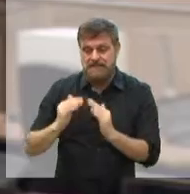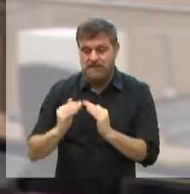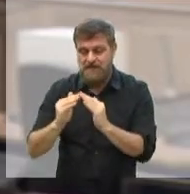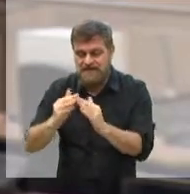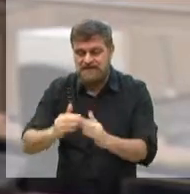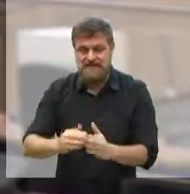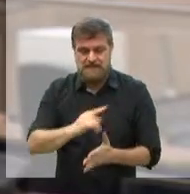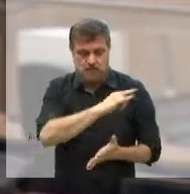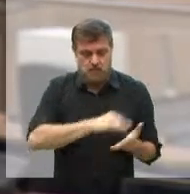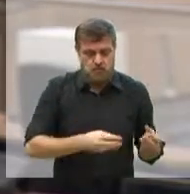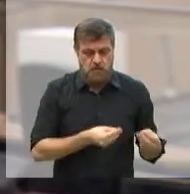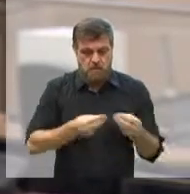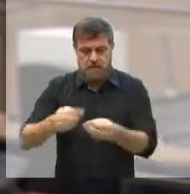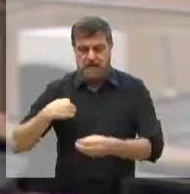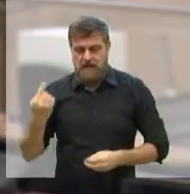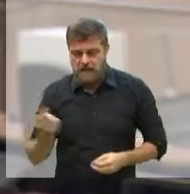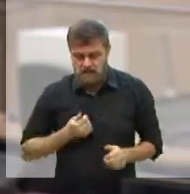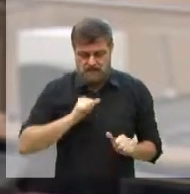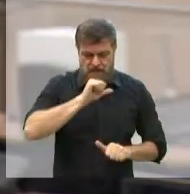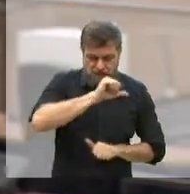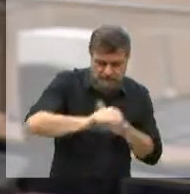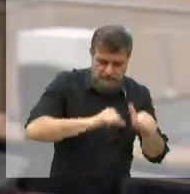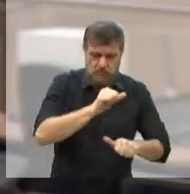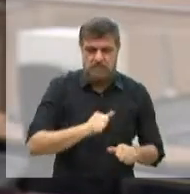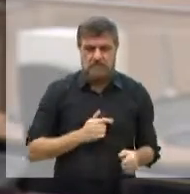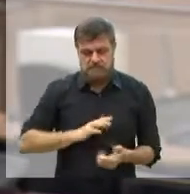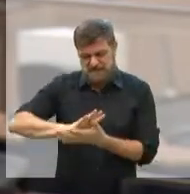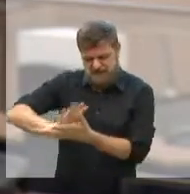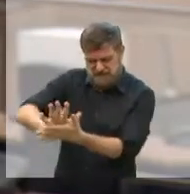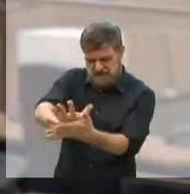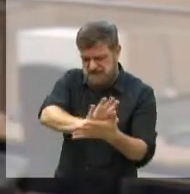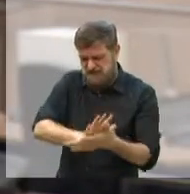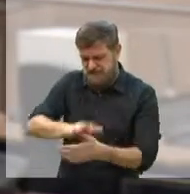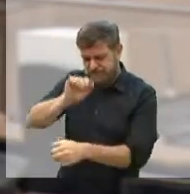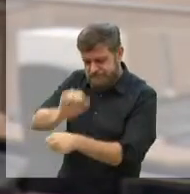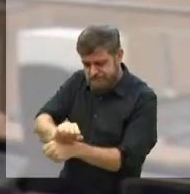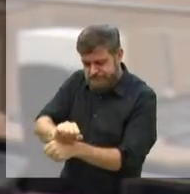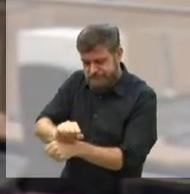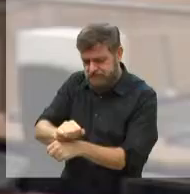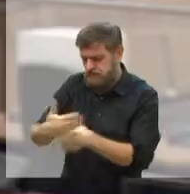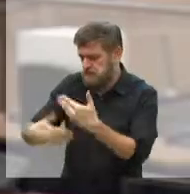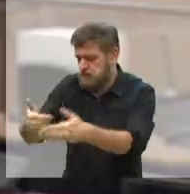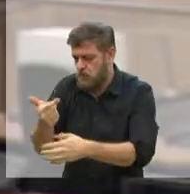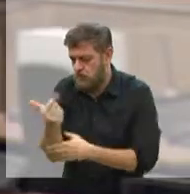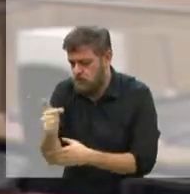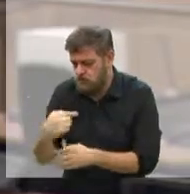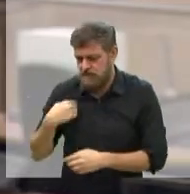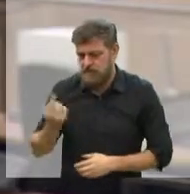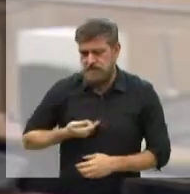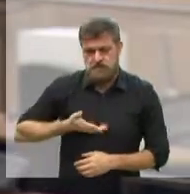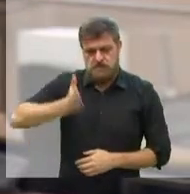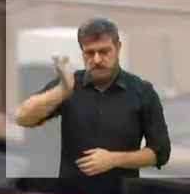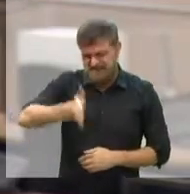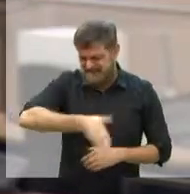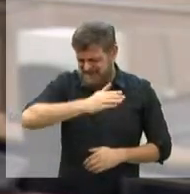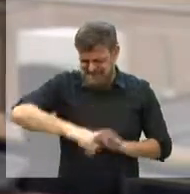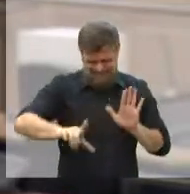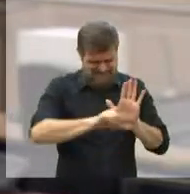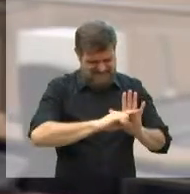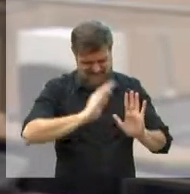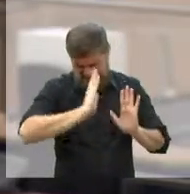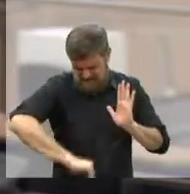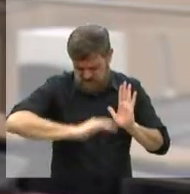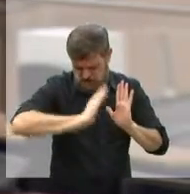fundiária. Então nós mudamos a rota que era de destruição, estagnação e quebramos todas as leis, todas